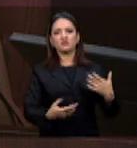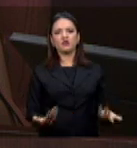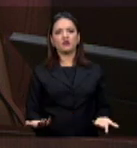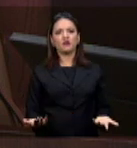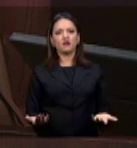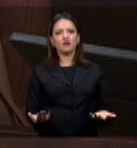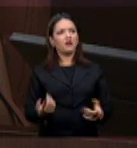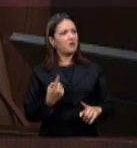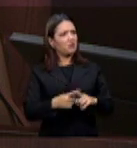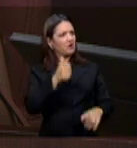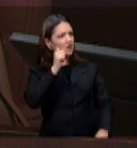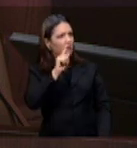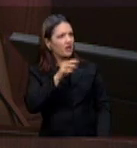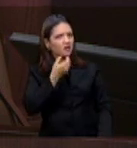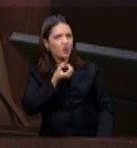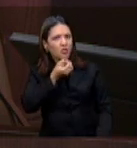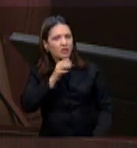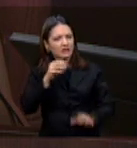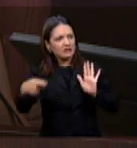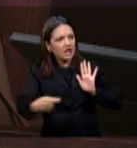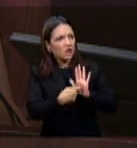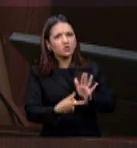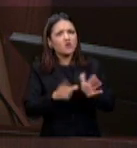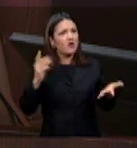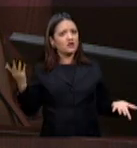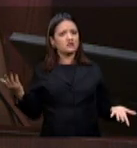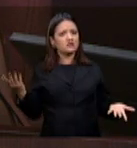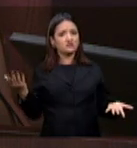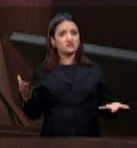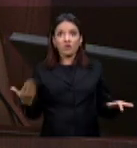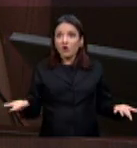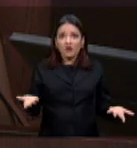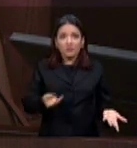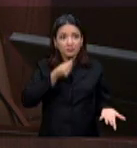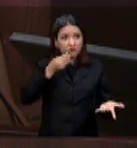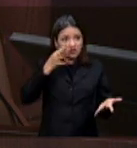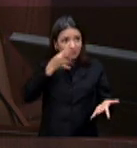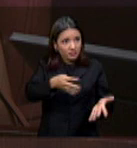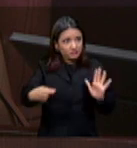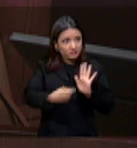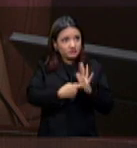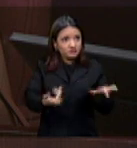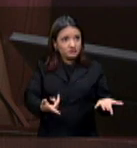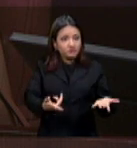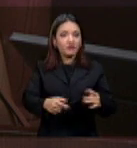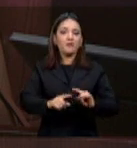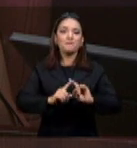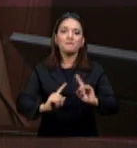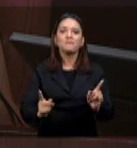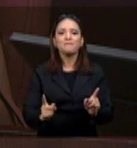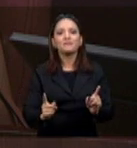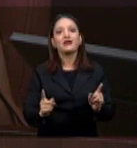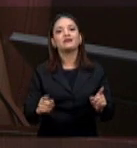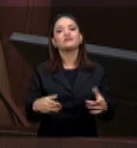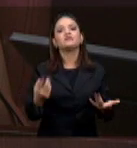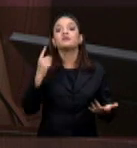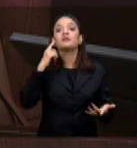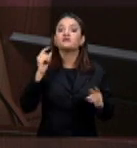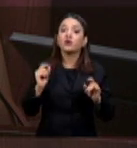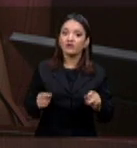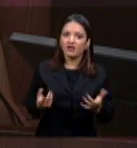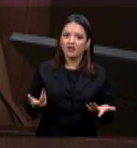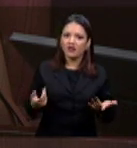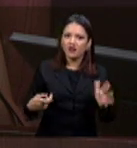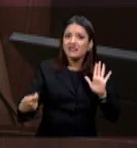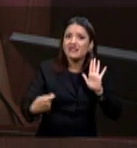que não denunciou antes? Ou então, quando a gente sabe de algum caso, mas por que não denuncia? E aí a gente tem que fazer a pergunta inversa: